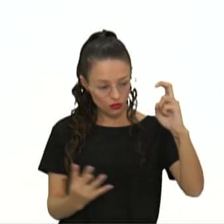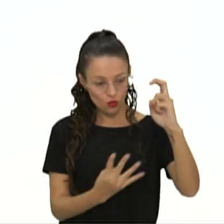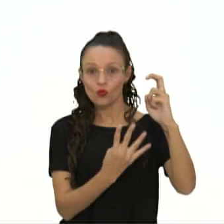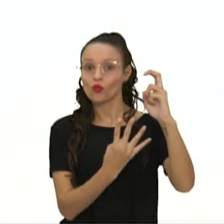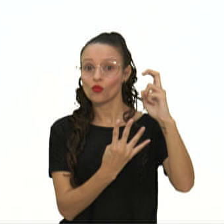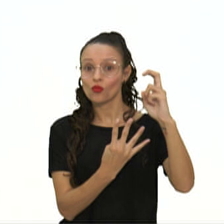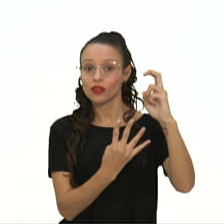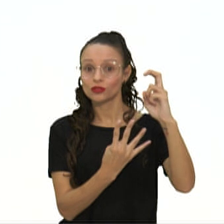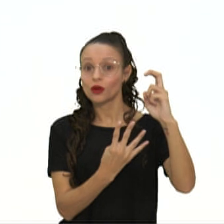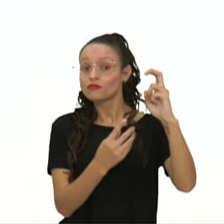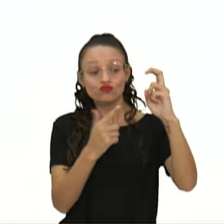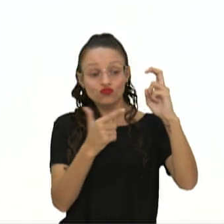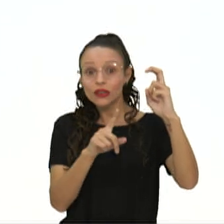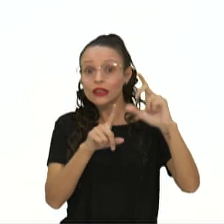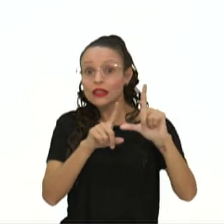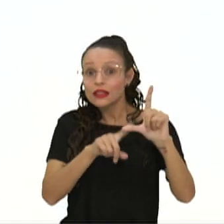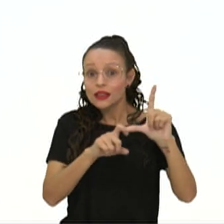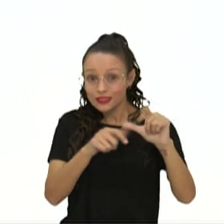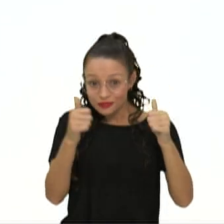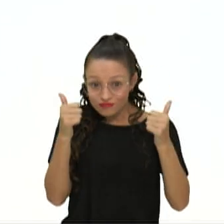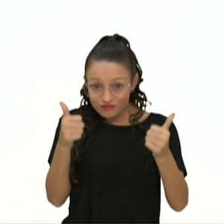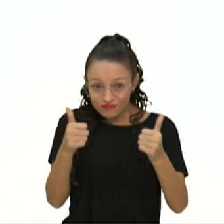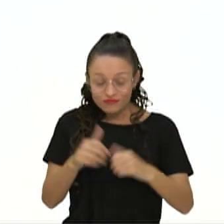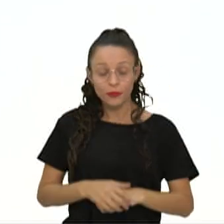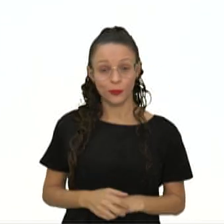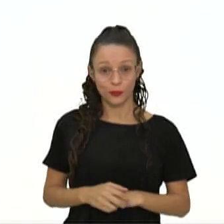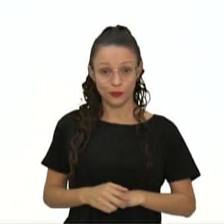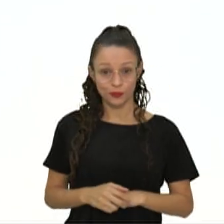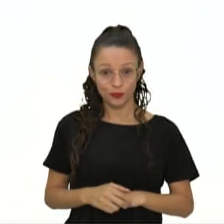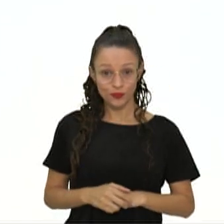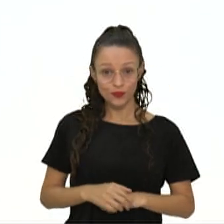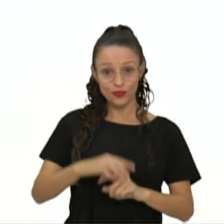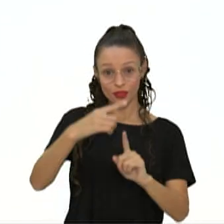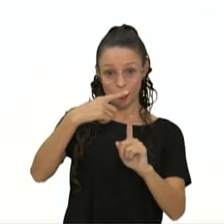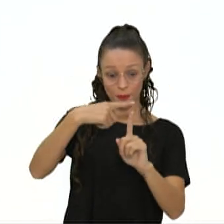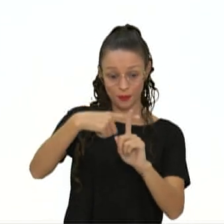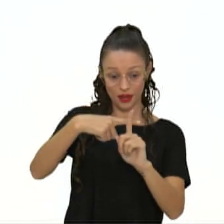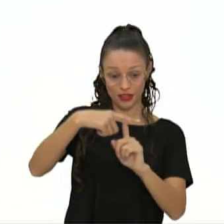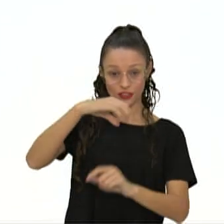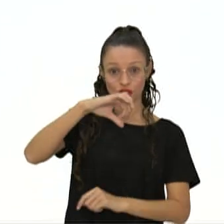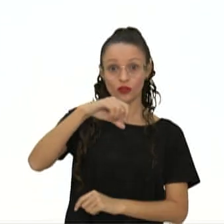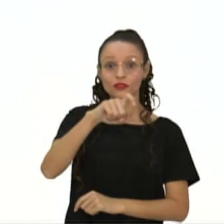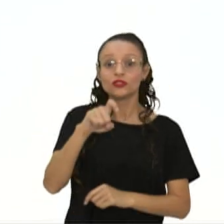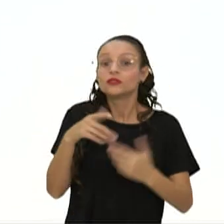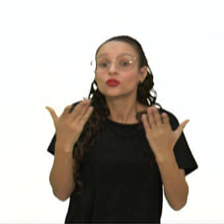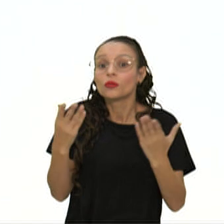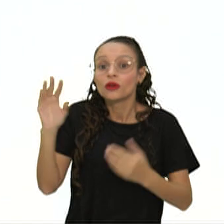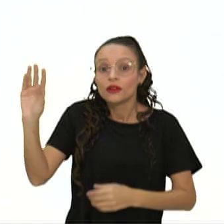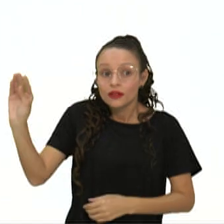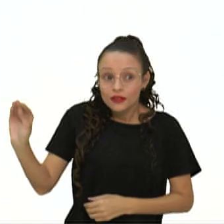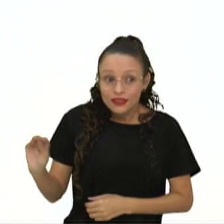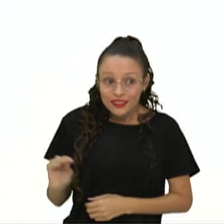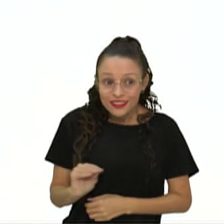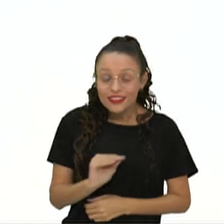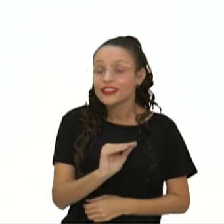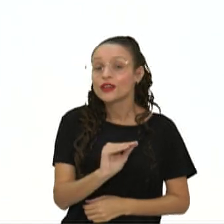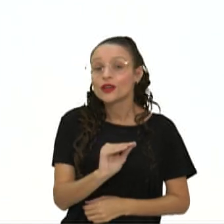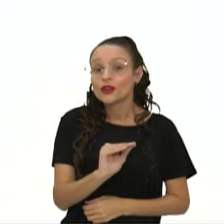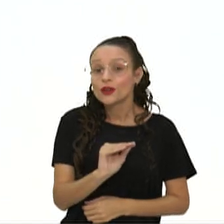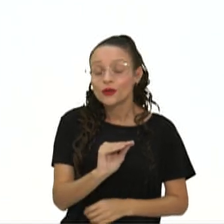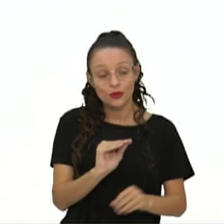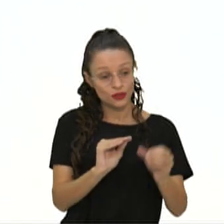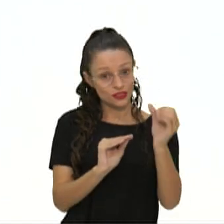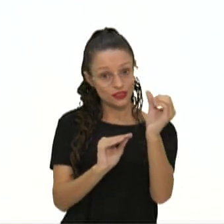termo sem letra. Tudo bem? O segundo termo é mais 9x. Eu vou colocar ele aonde? Eu vou colocar embaixo do